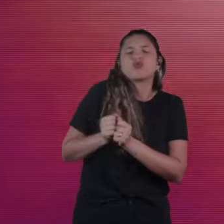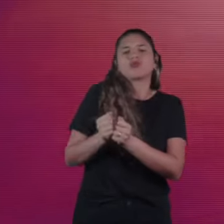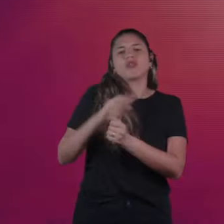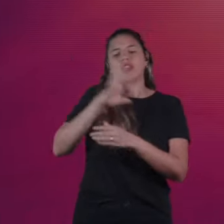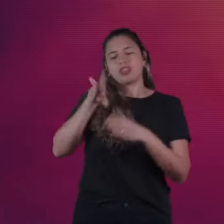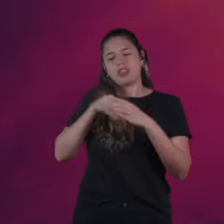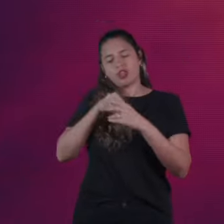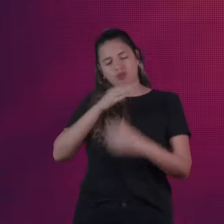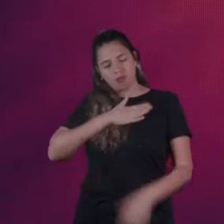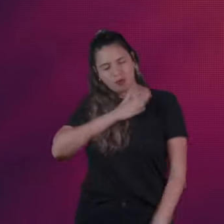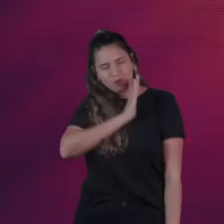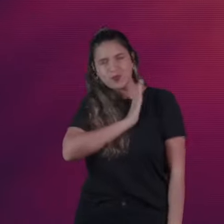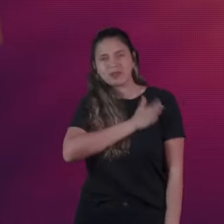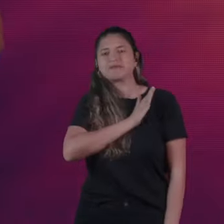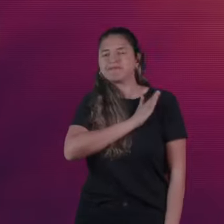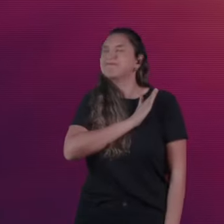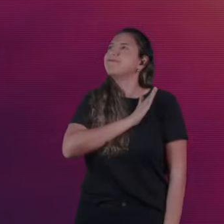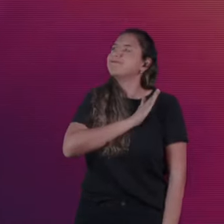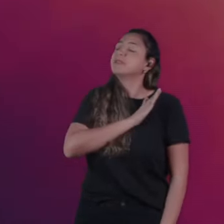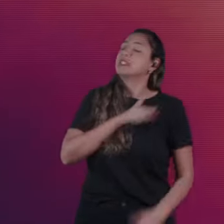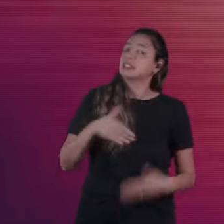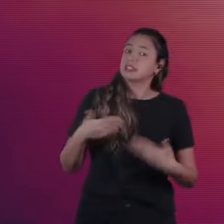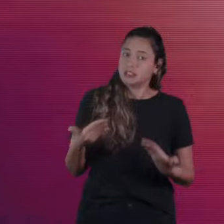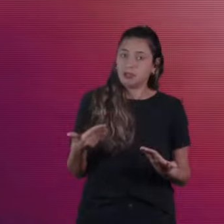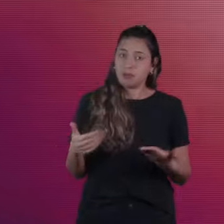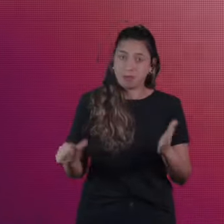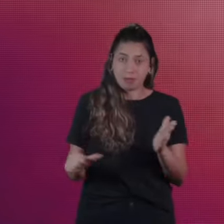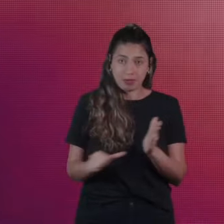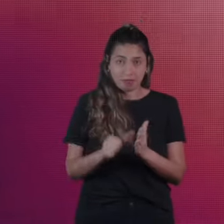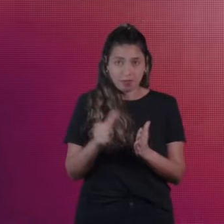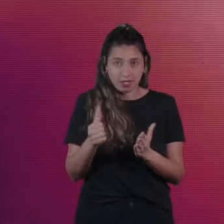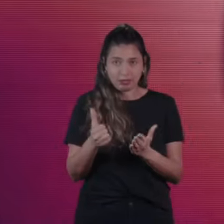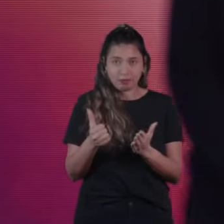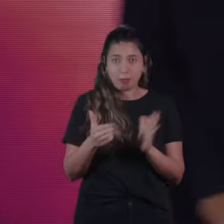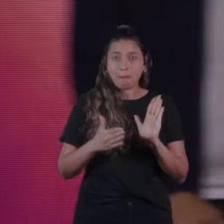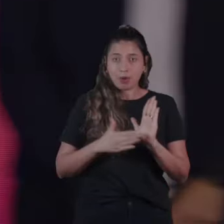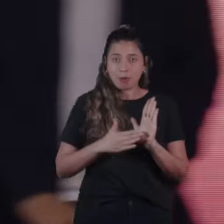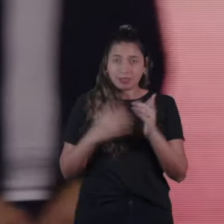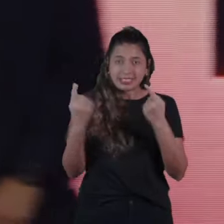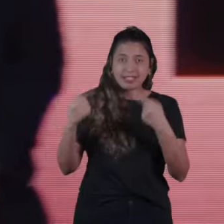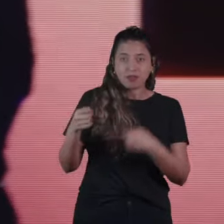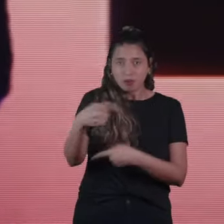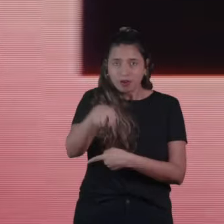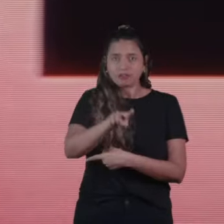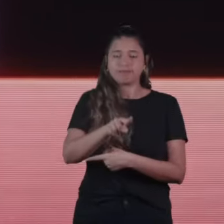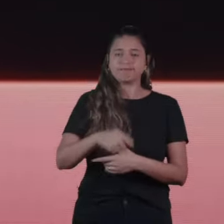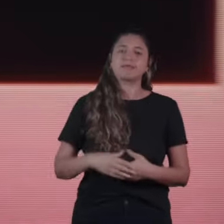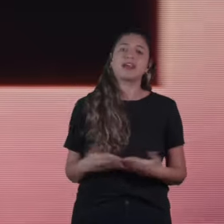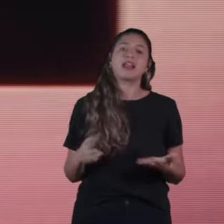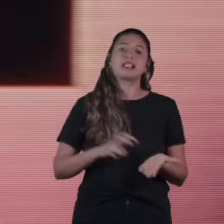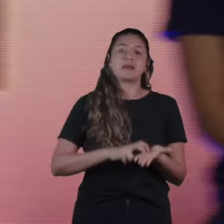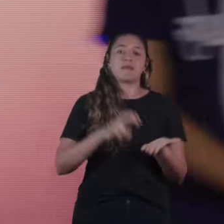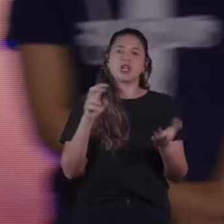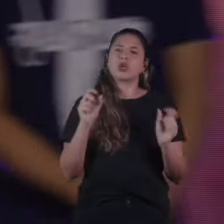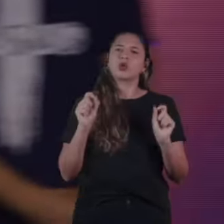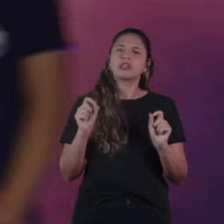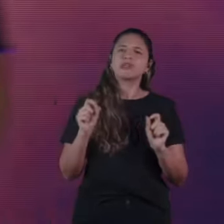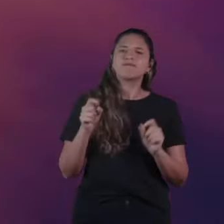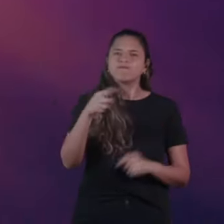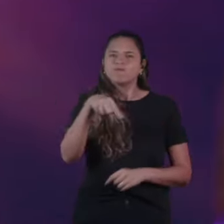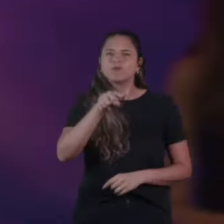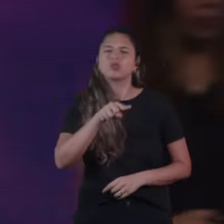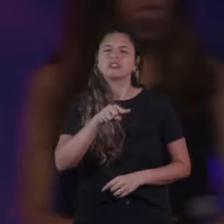coração? Então, o primeiro desafio que eu quero fazer a você nessa manhã, sabe, se